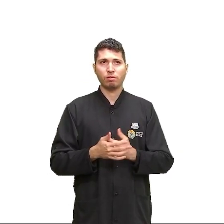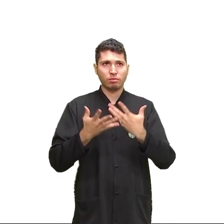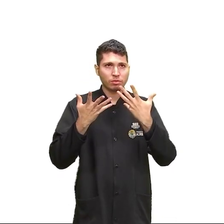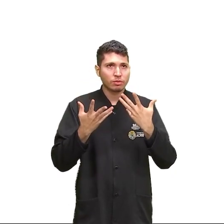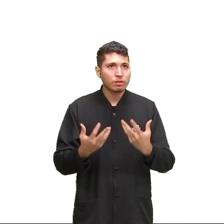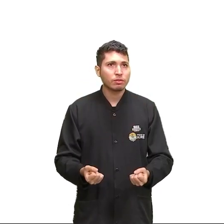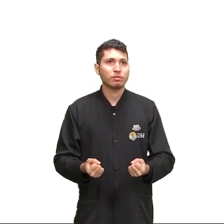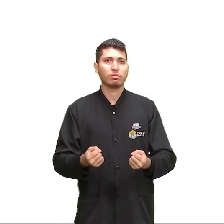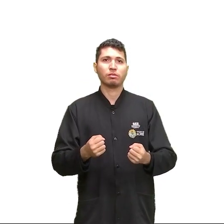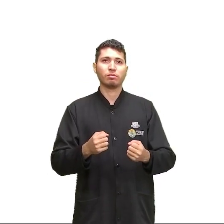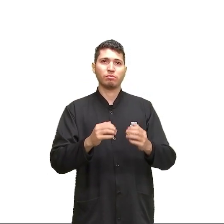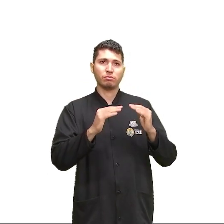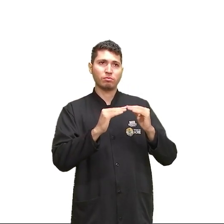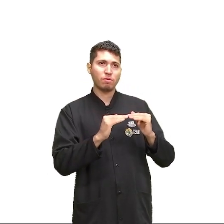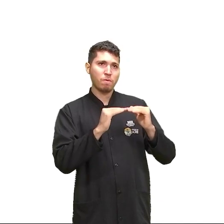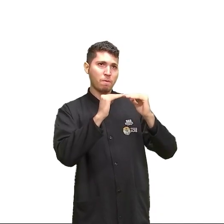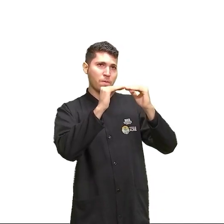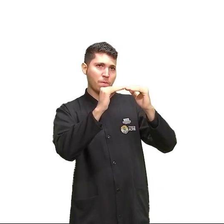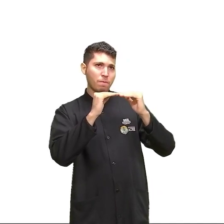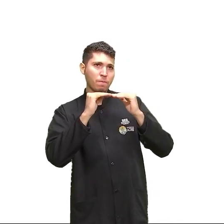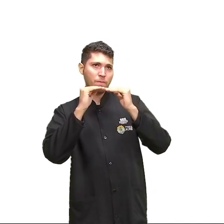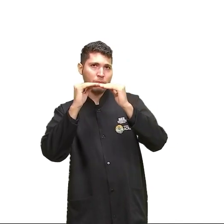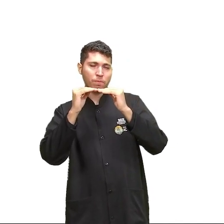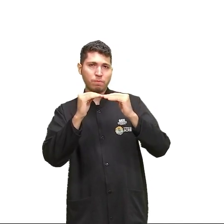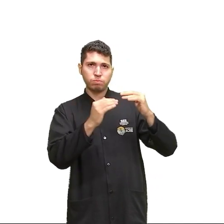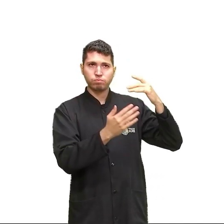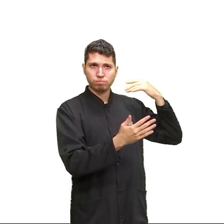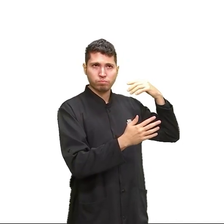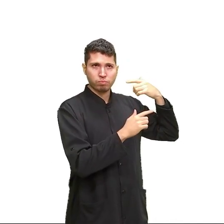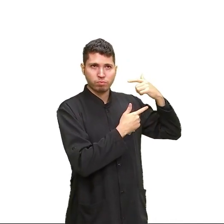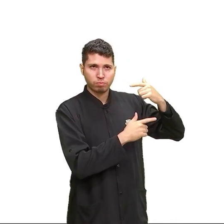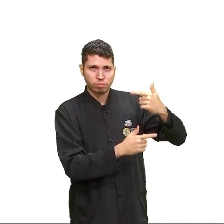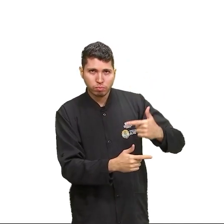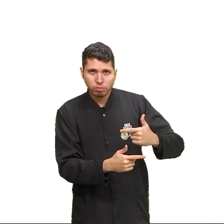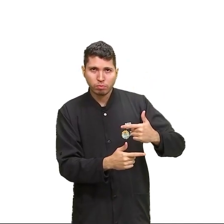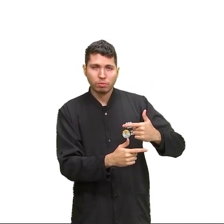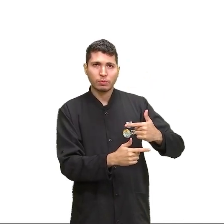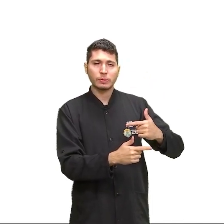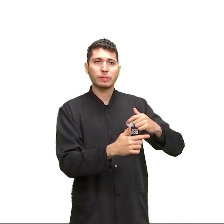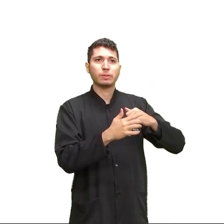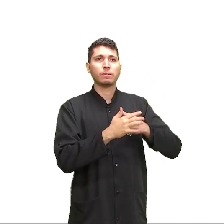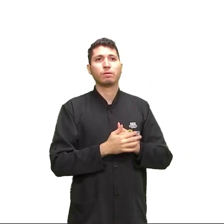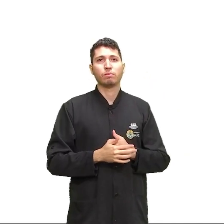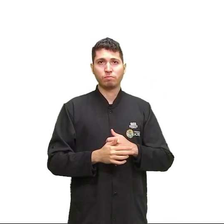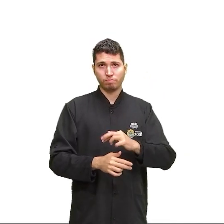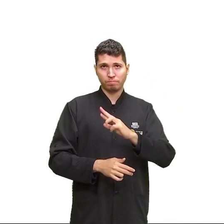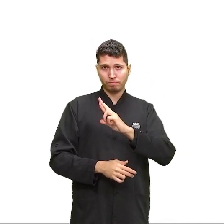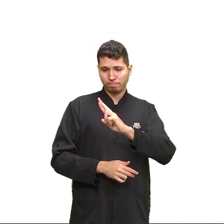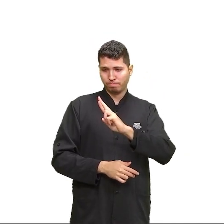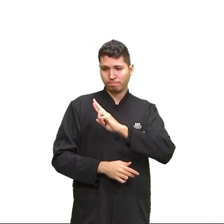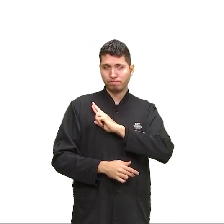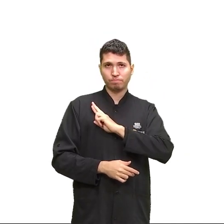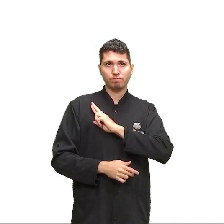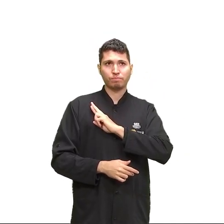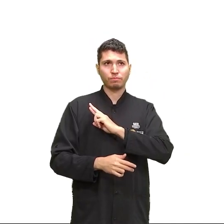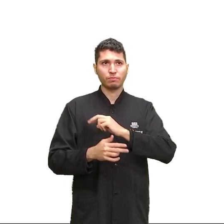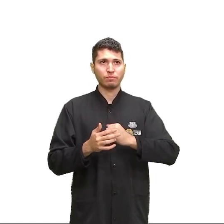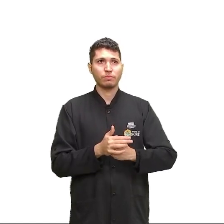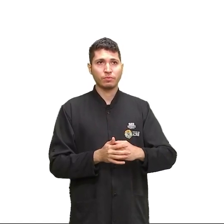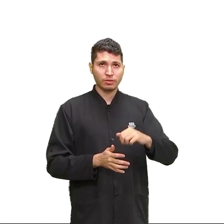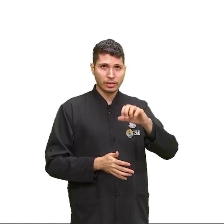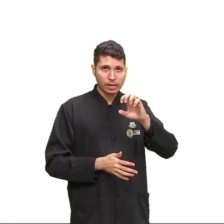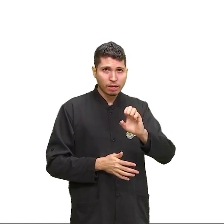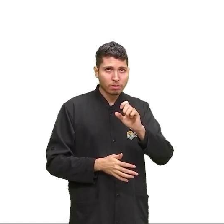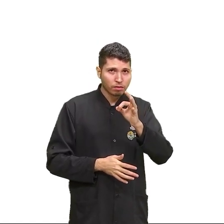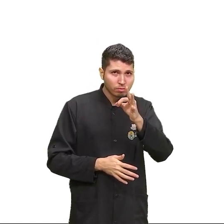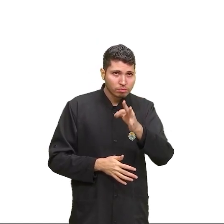citou essas heranças religiosas e nem falou de superação econômica. Portanto, a alternativa correta é reiteração das